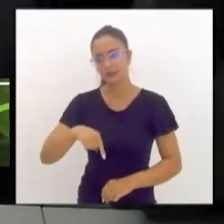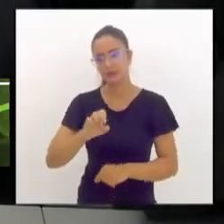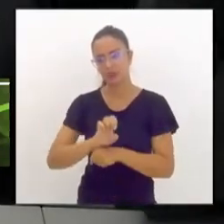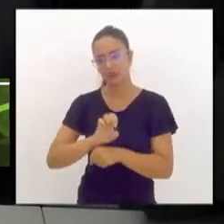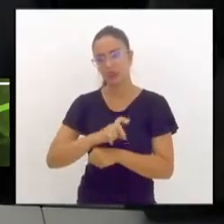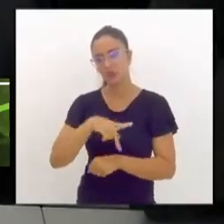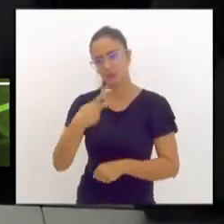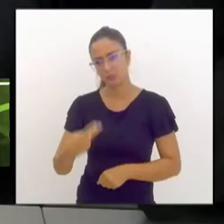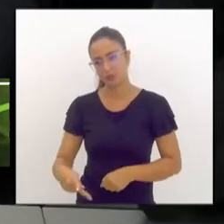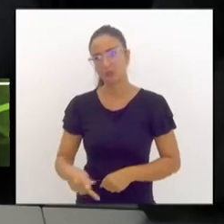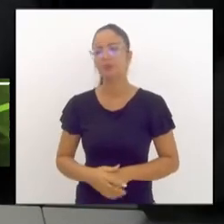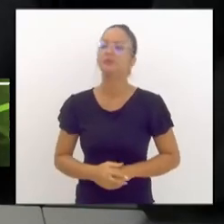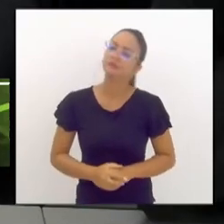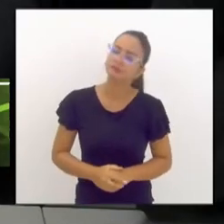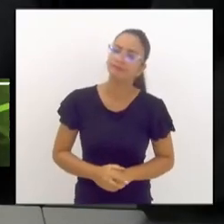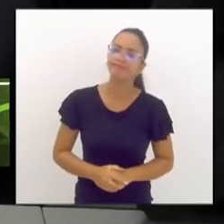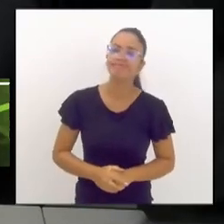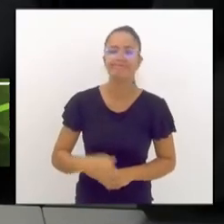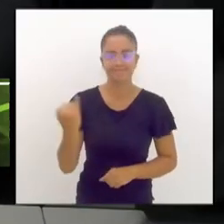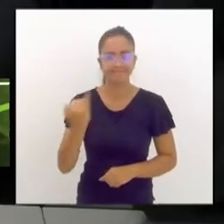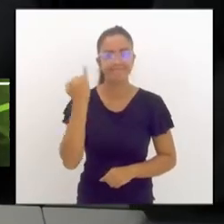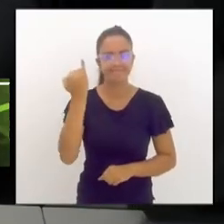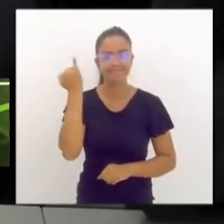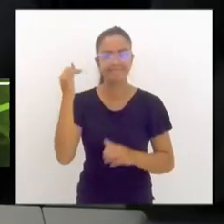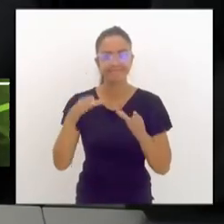sempre ressaltar o quanto foi importante o trabalho dessa comissão.